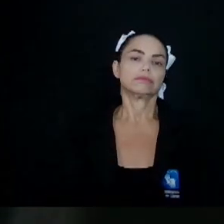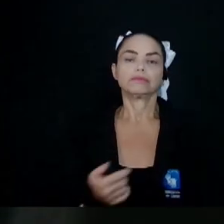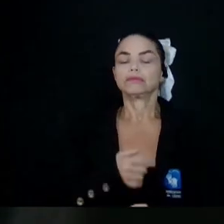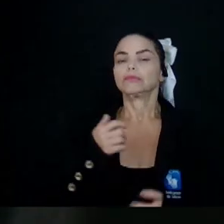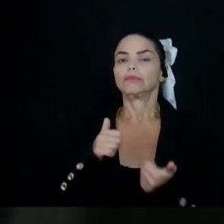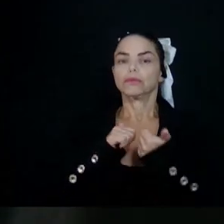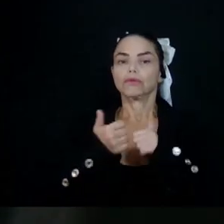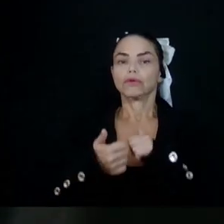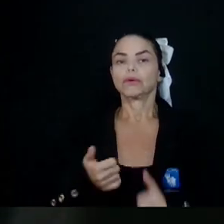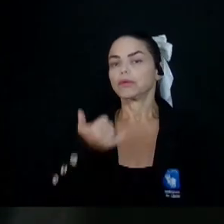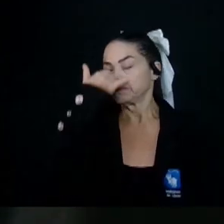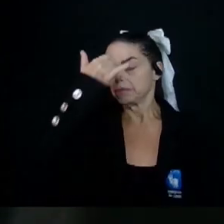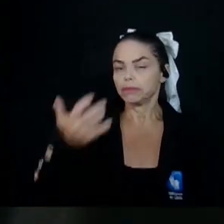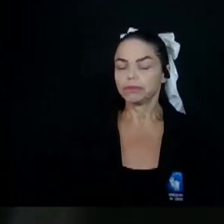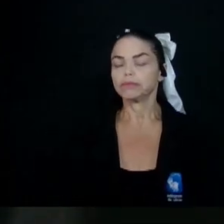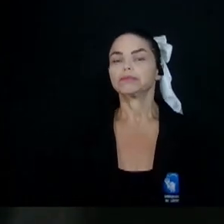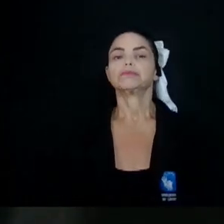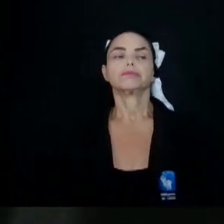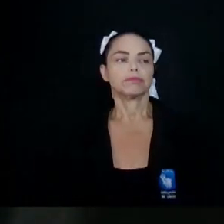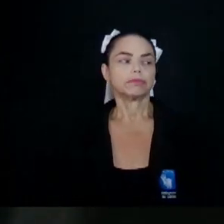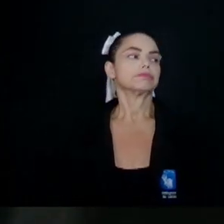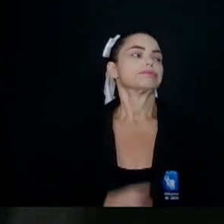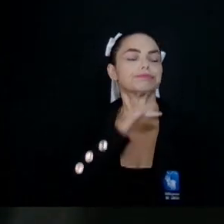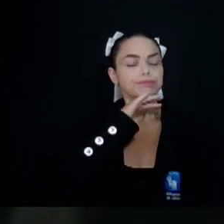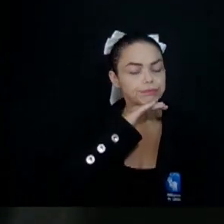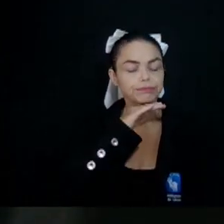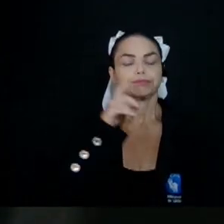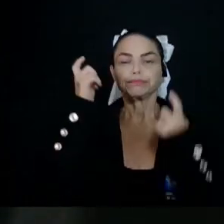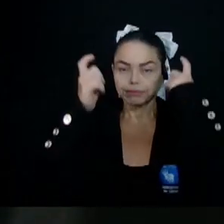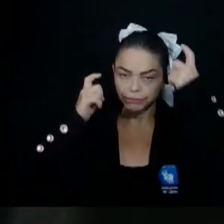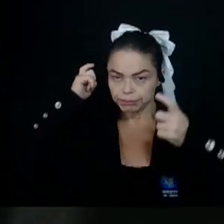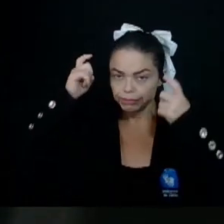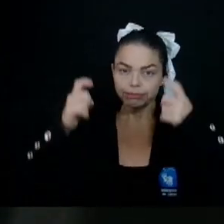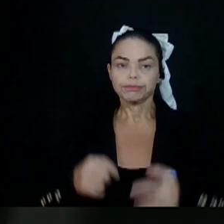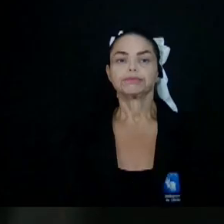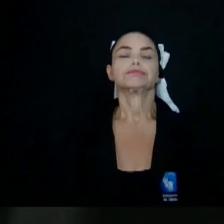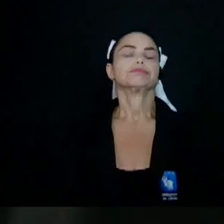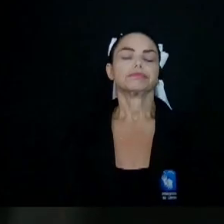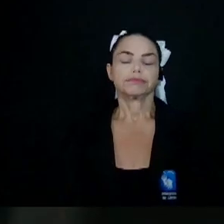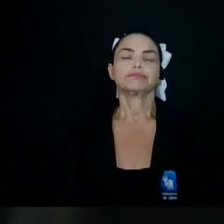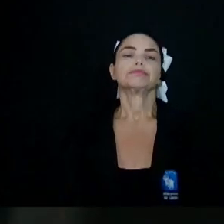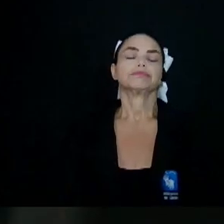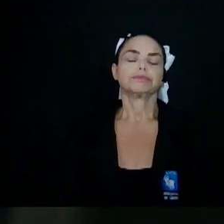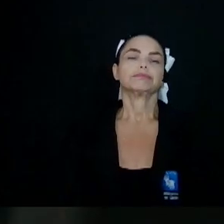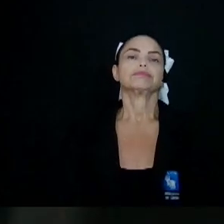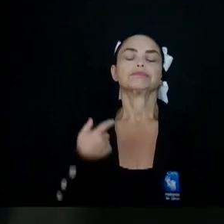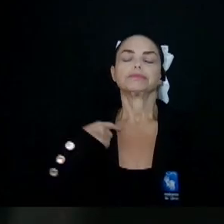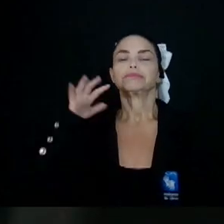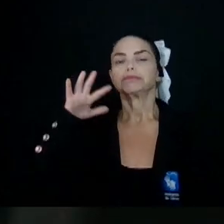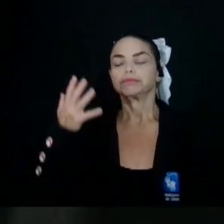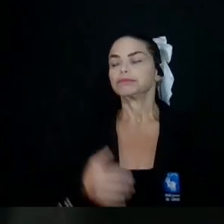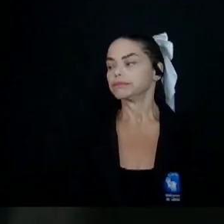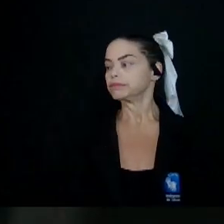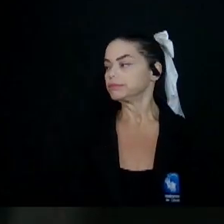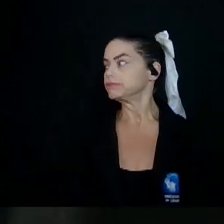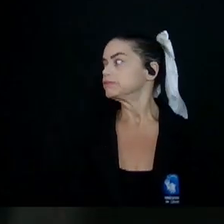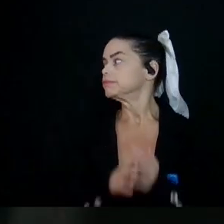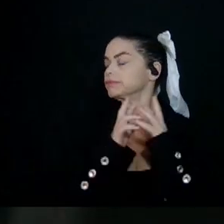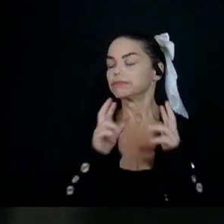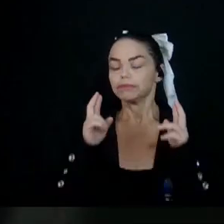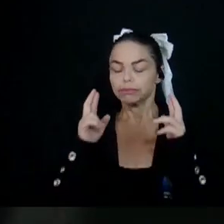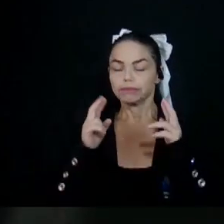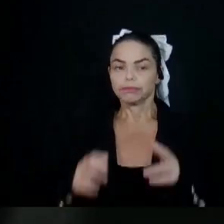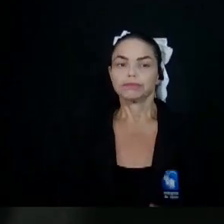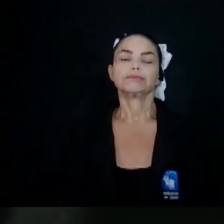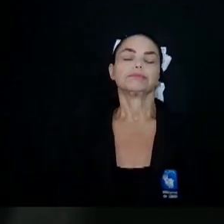Faz como daí? Né? É algo muito preocupante e que bom que está acontecendo, e tomara que essa questão dos